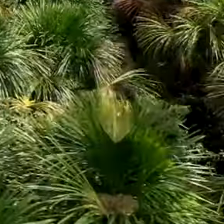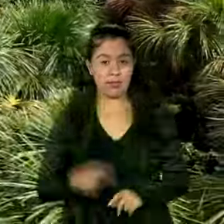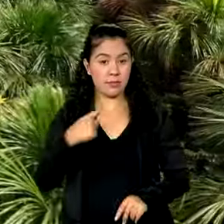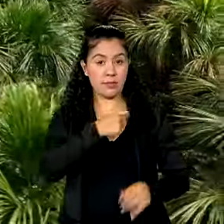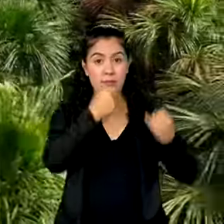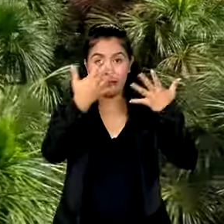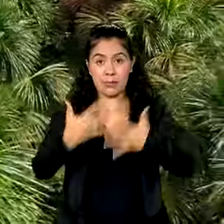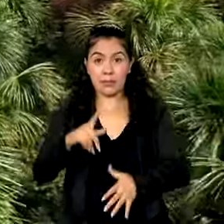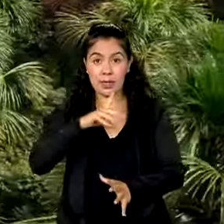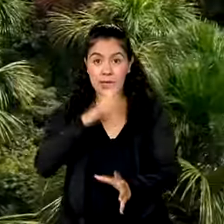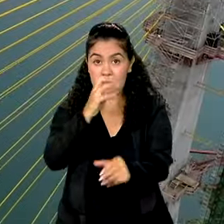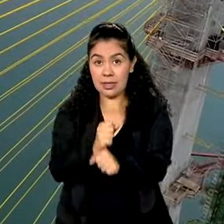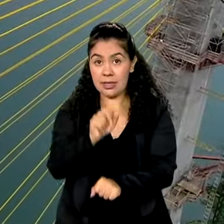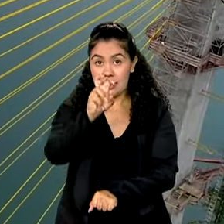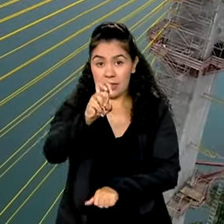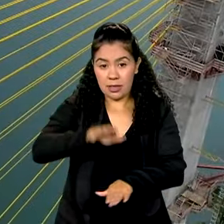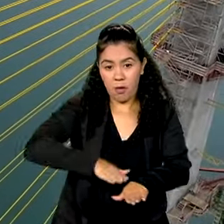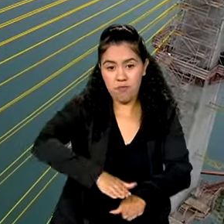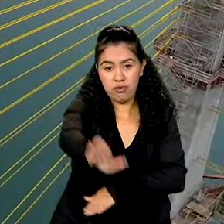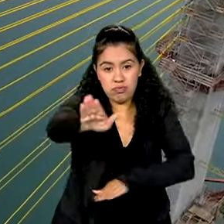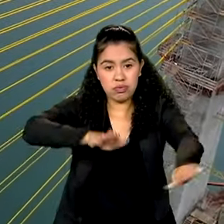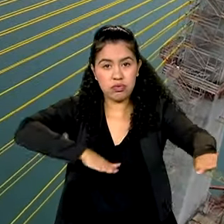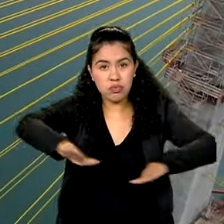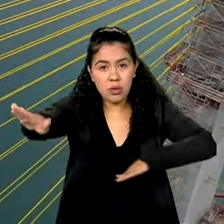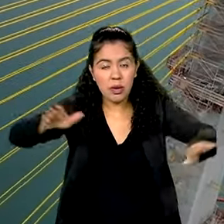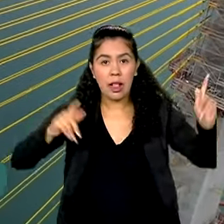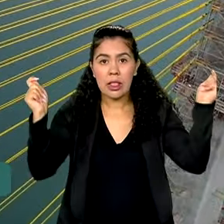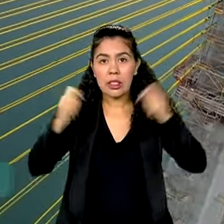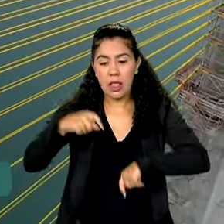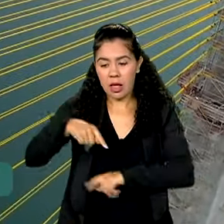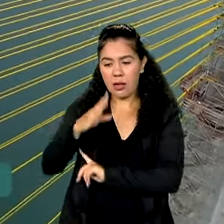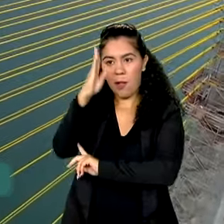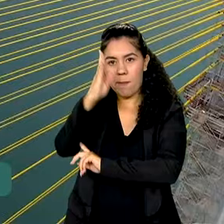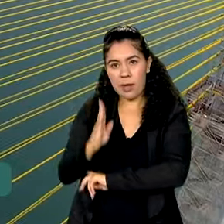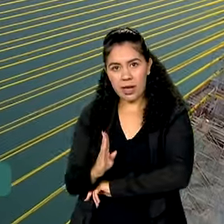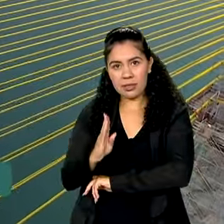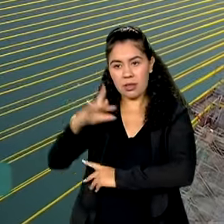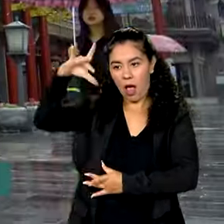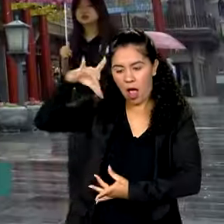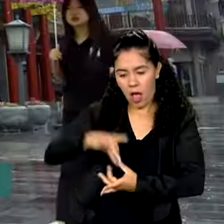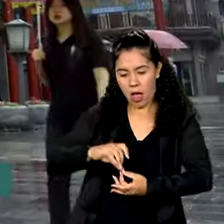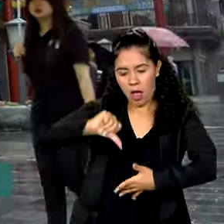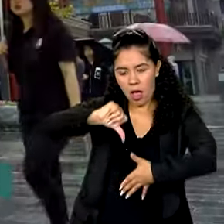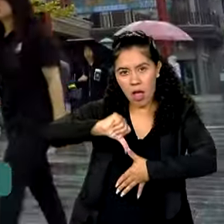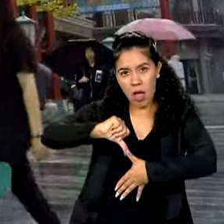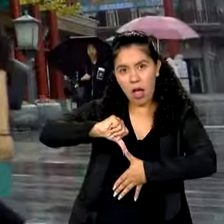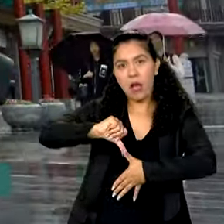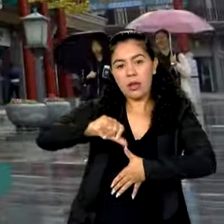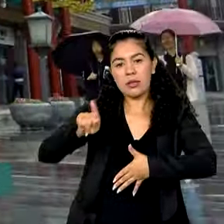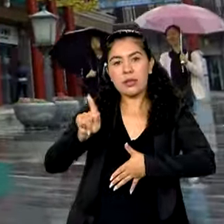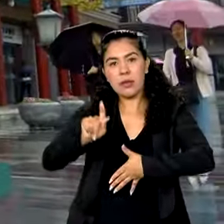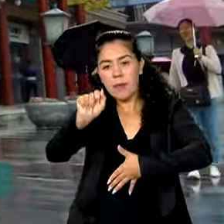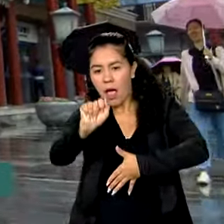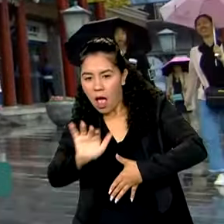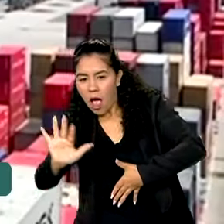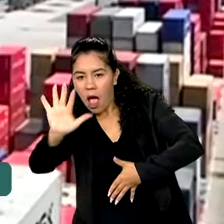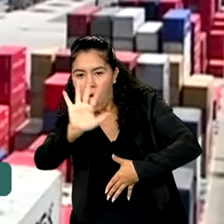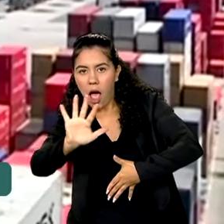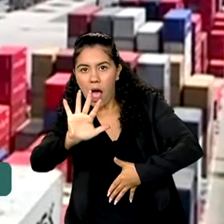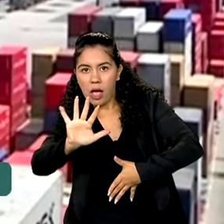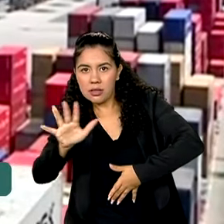Cinco rotas estratégicas que vão conectar o Brasil aos países da América do Sul e ao continente